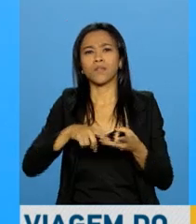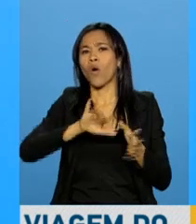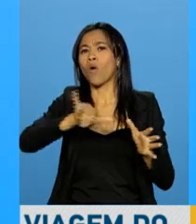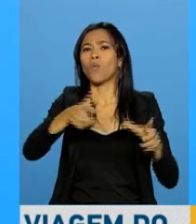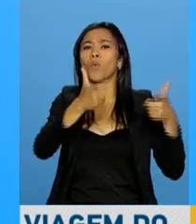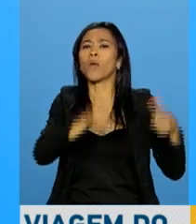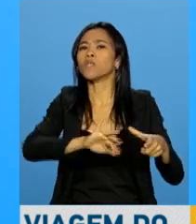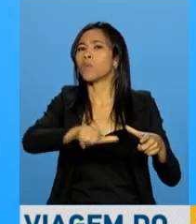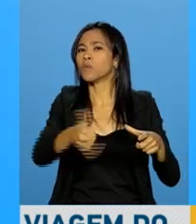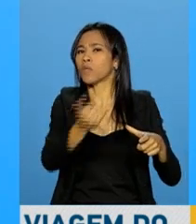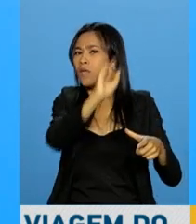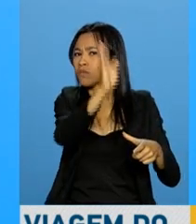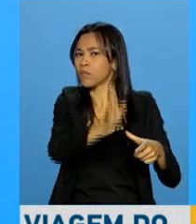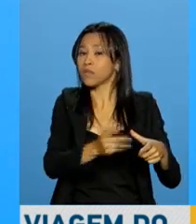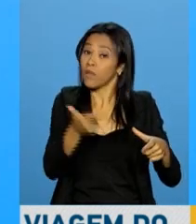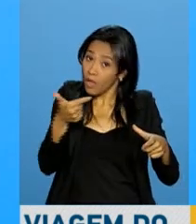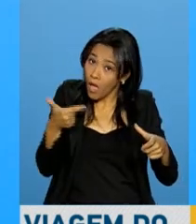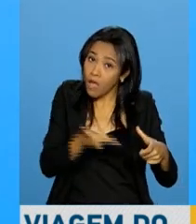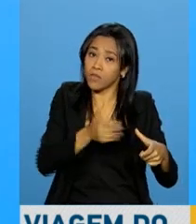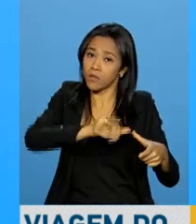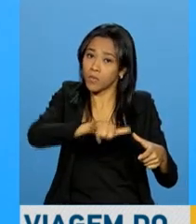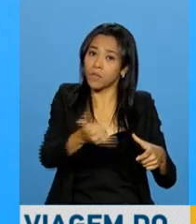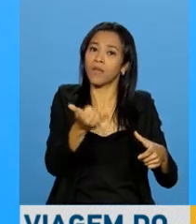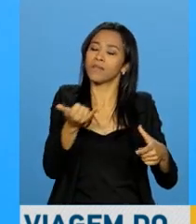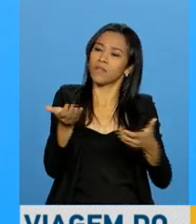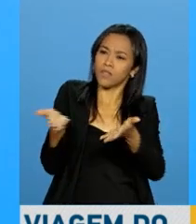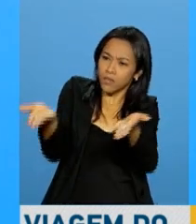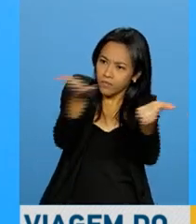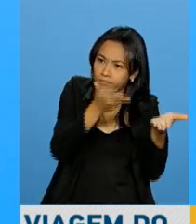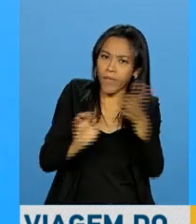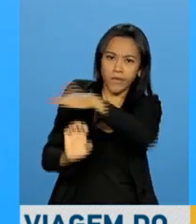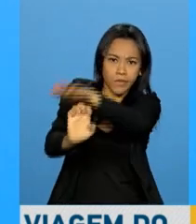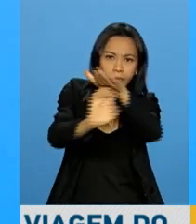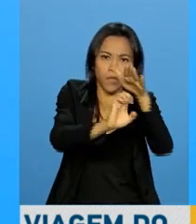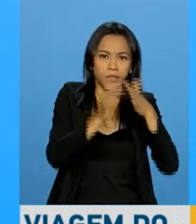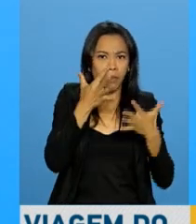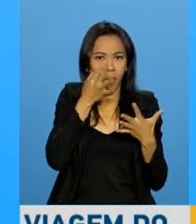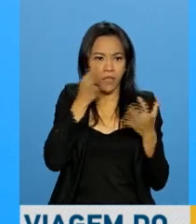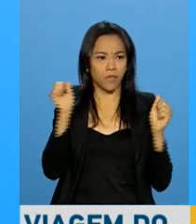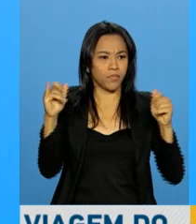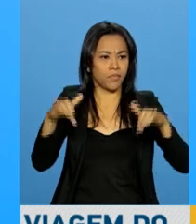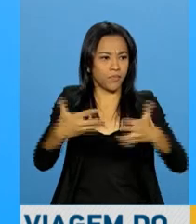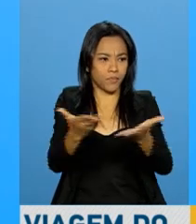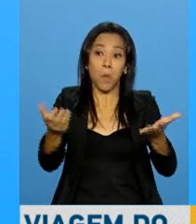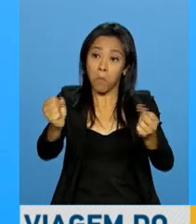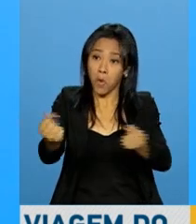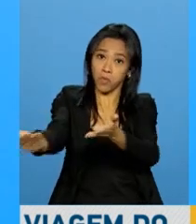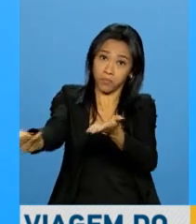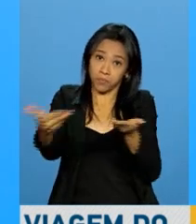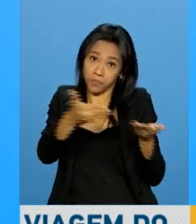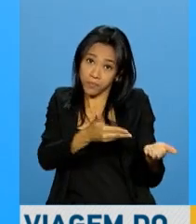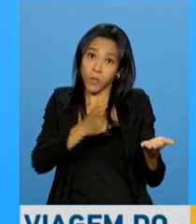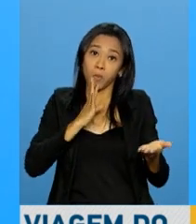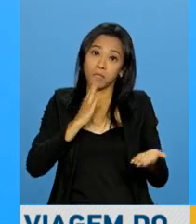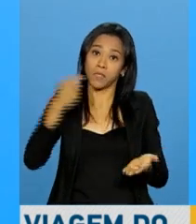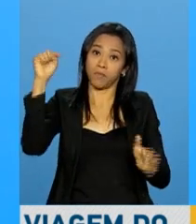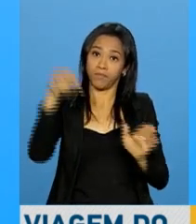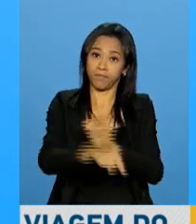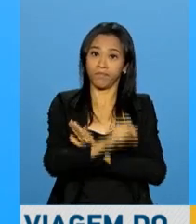oportunidades. E são essas oportunidades que as empresas aqui presentes poderão conhecer mais a